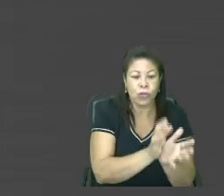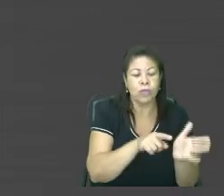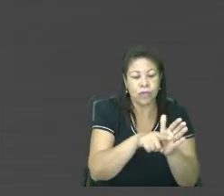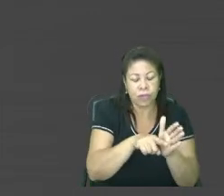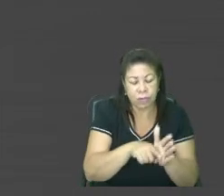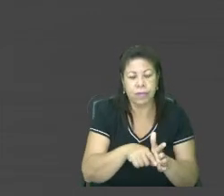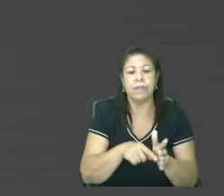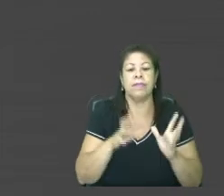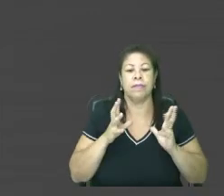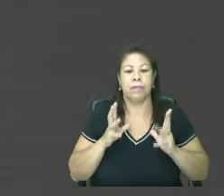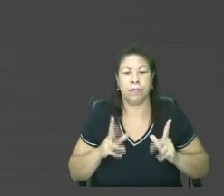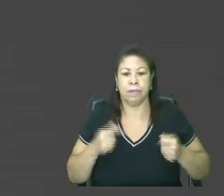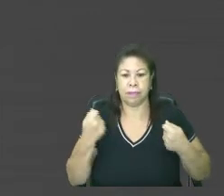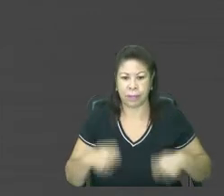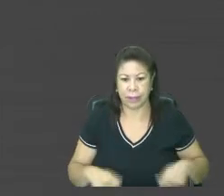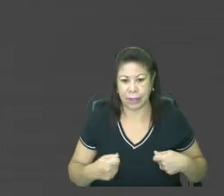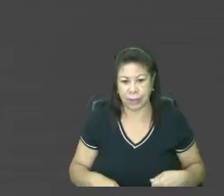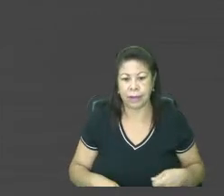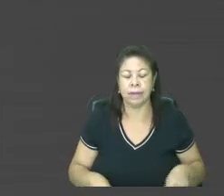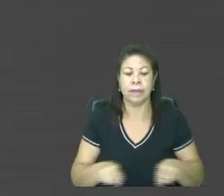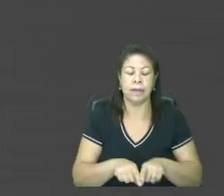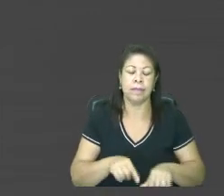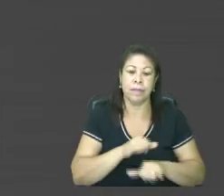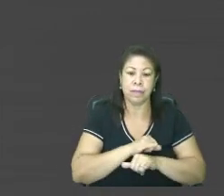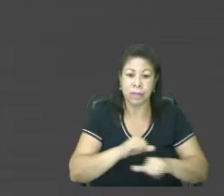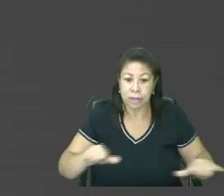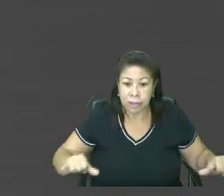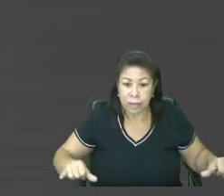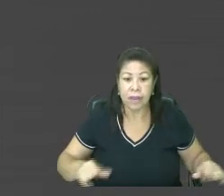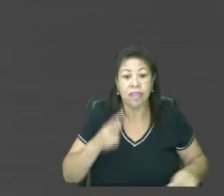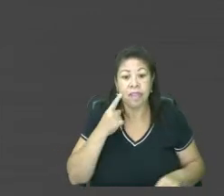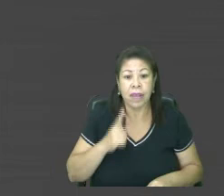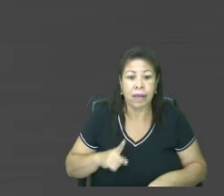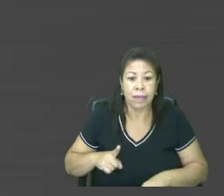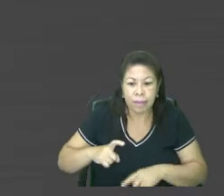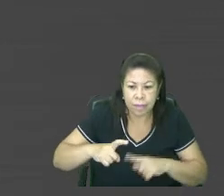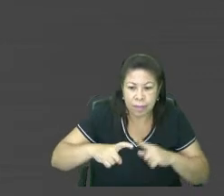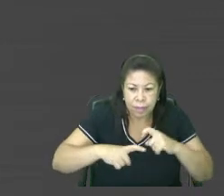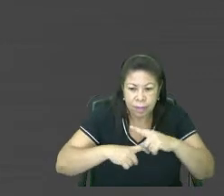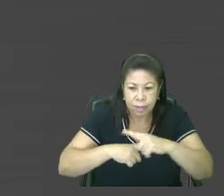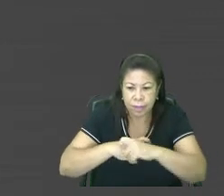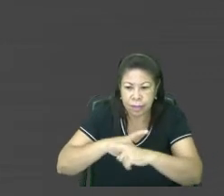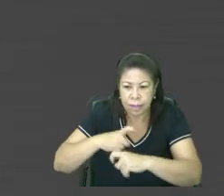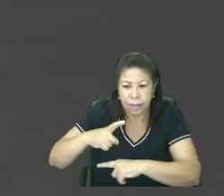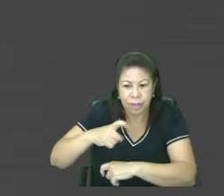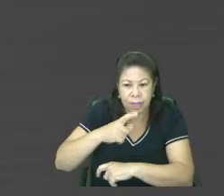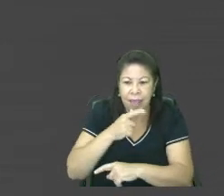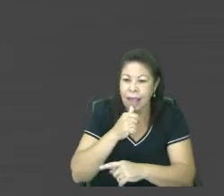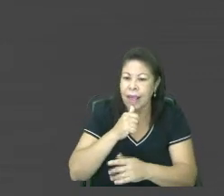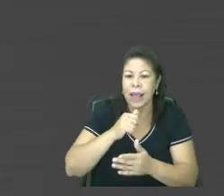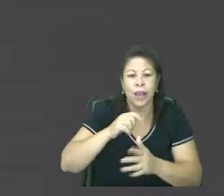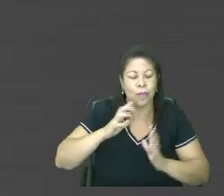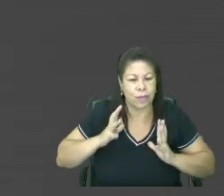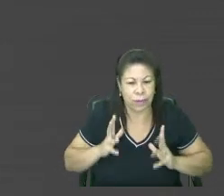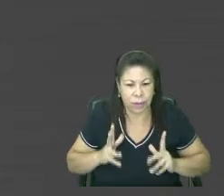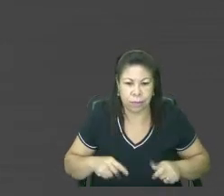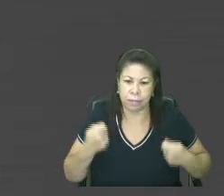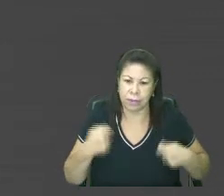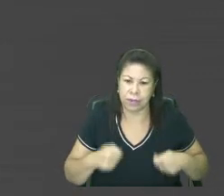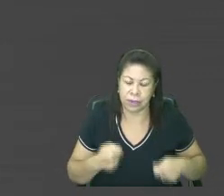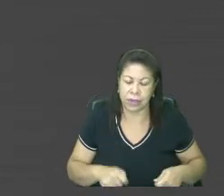Teve também ações de avaliação de densidade larvária, né? Alguns bloqueios contra o